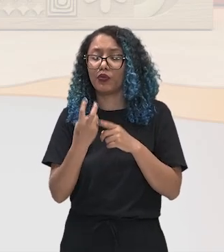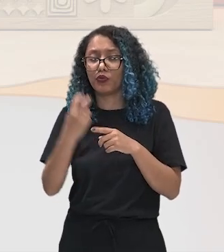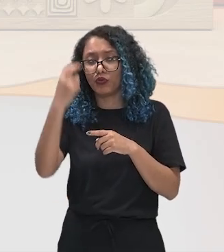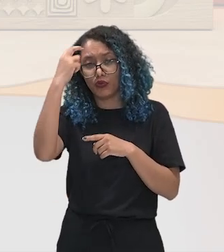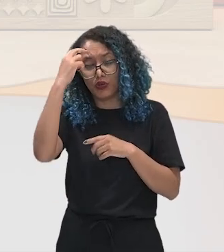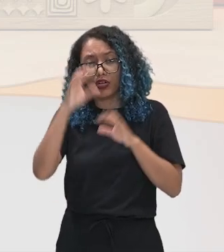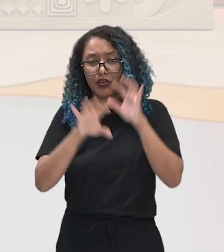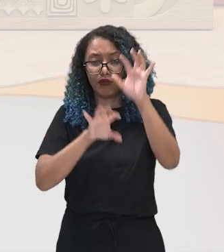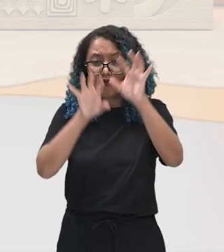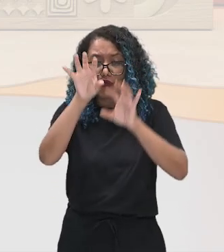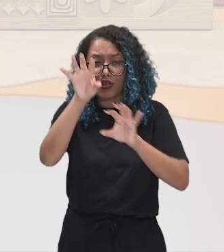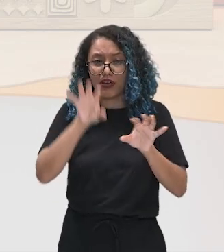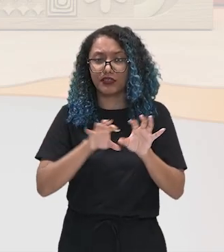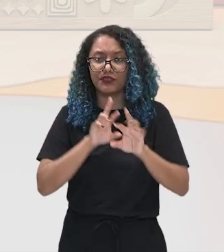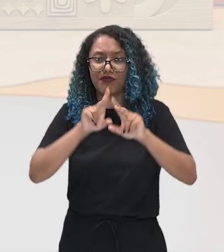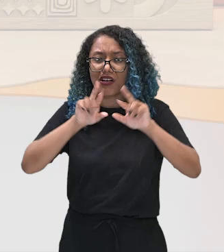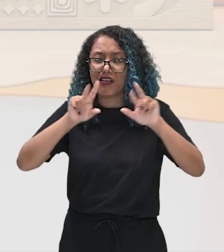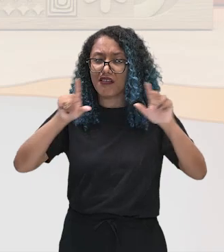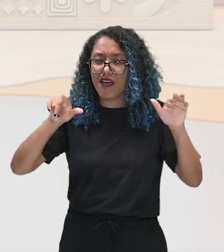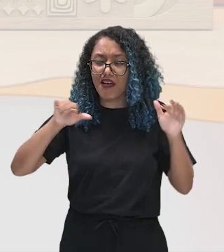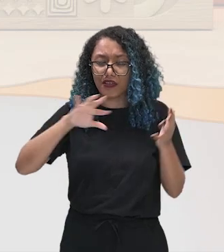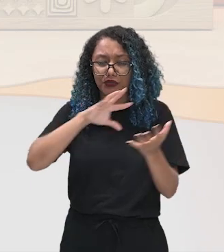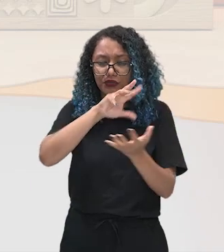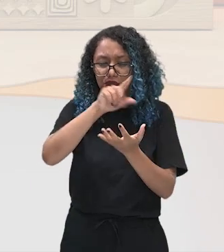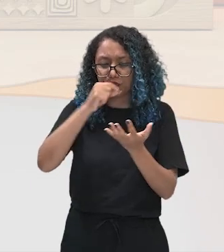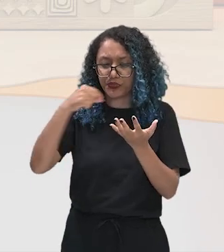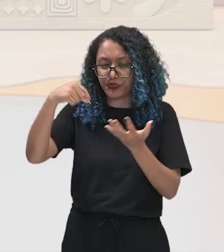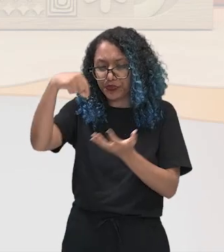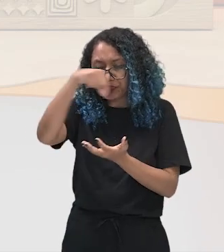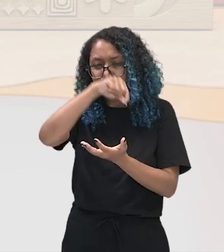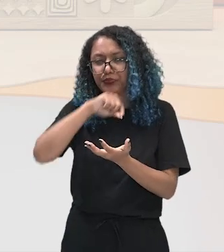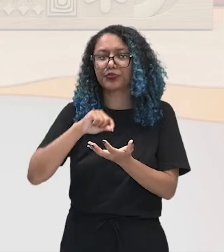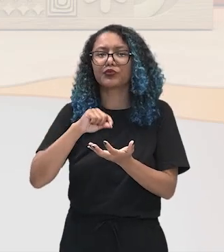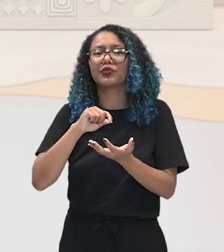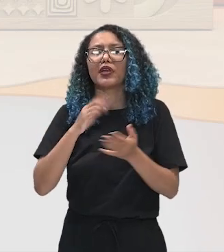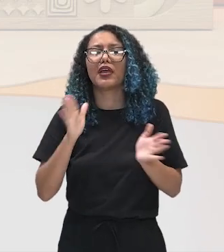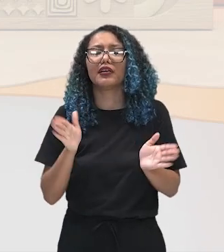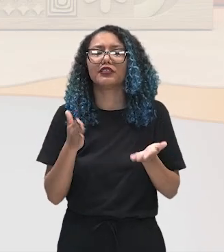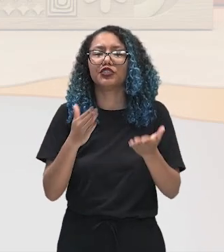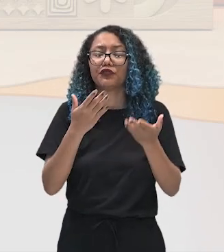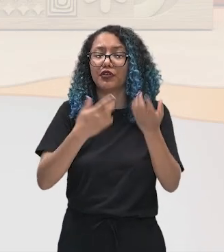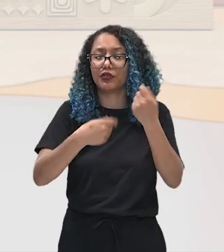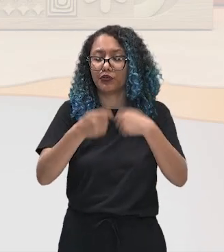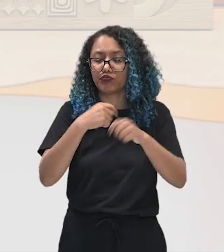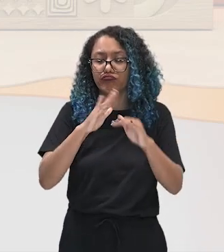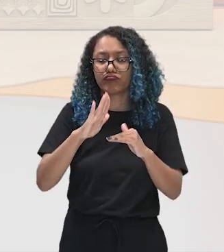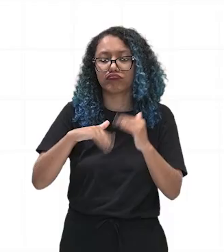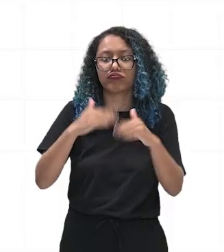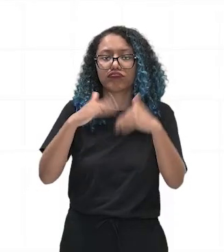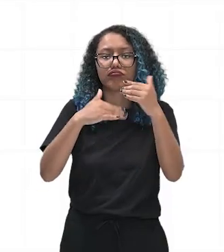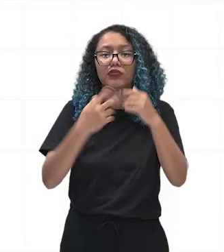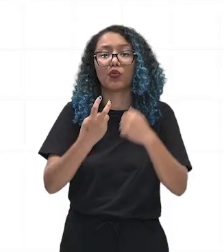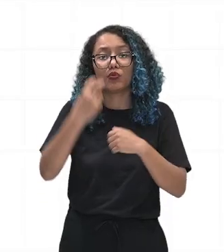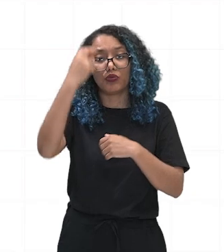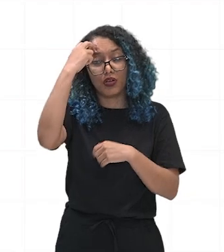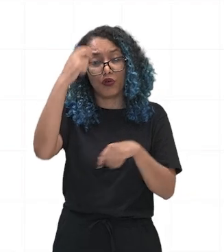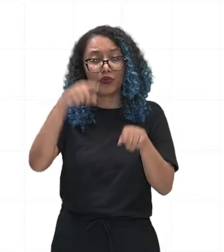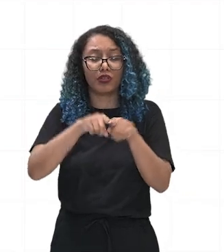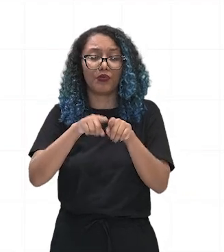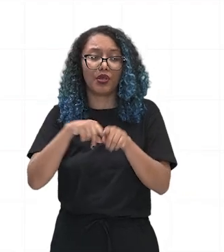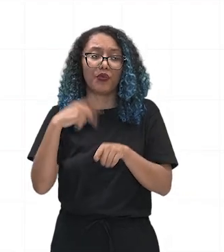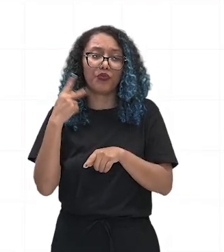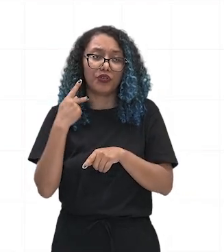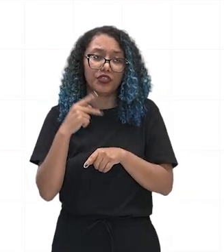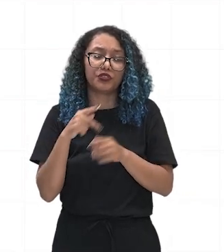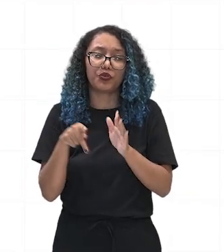do mundo, contribuindo para o desenvolvimento econômico, cultural e político de